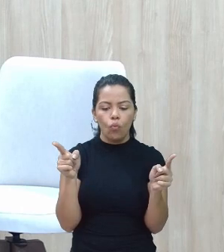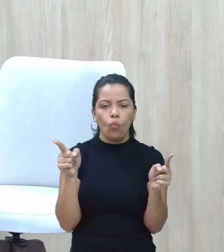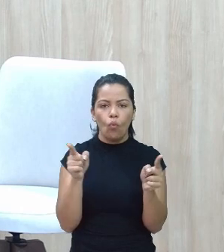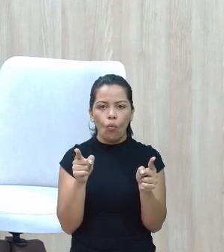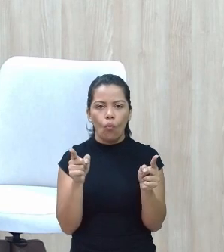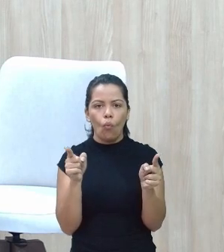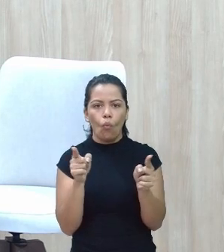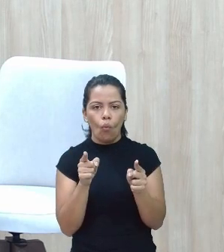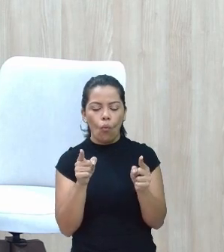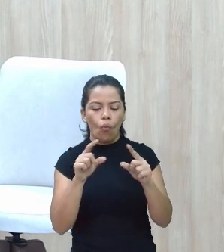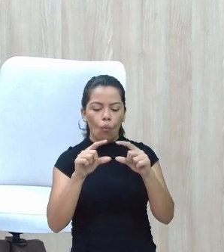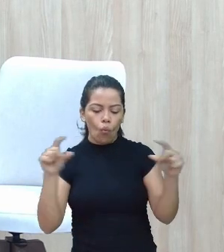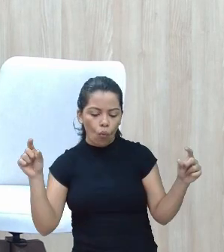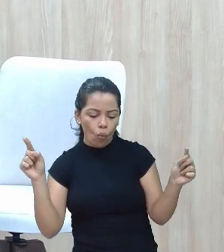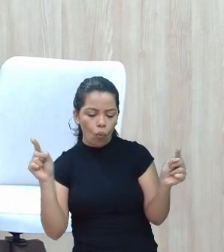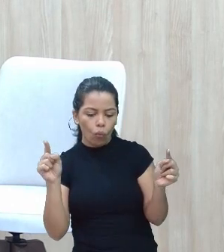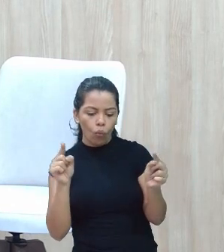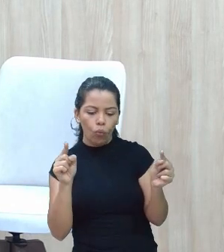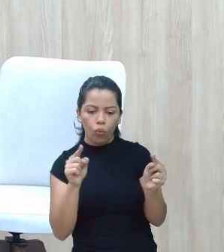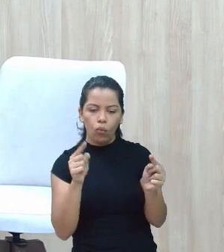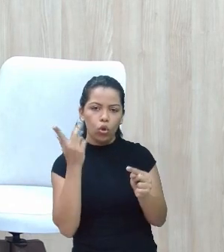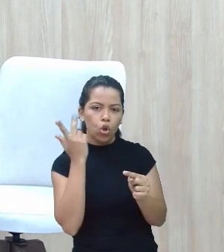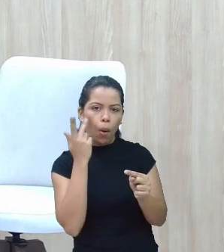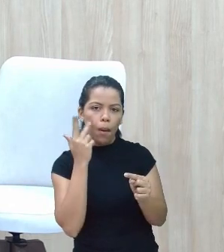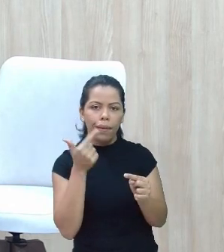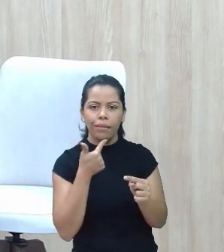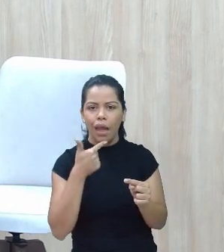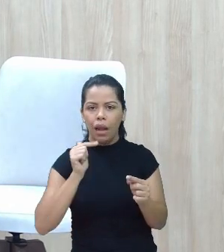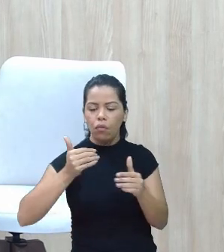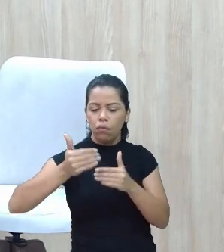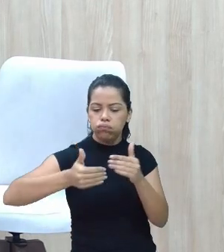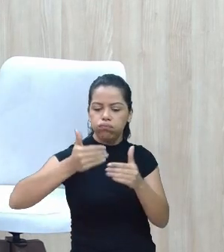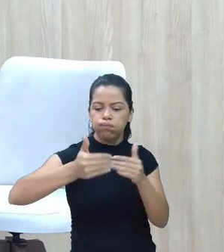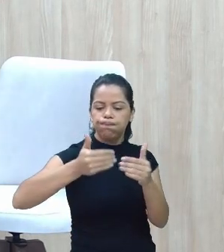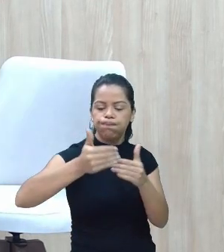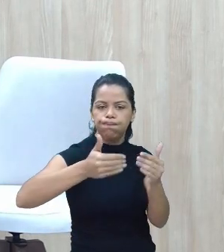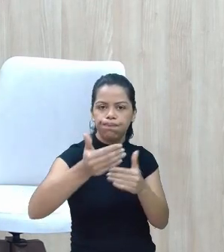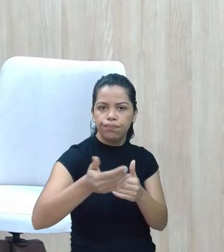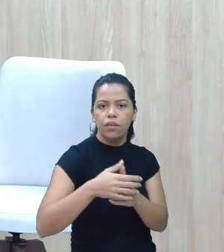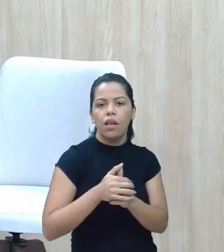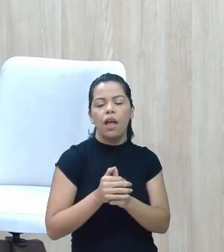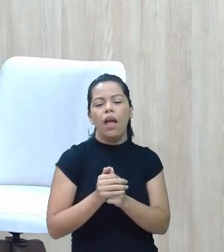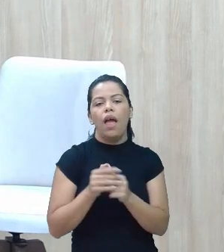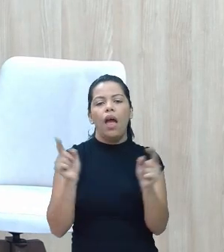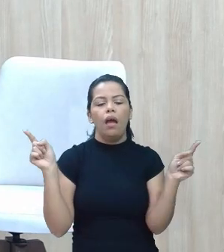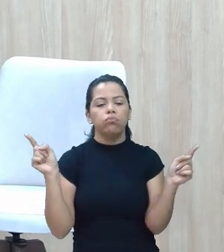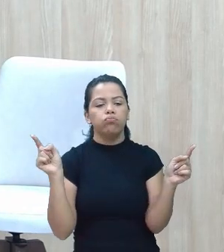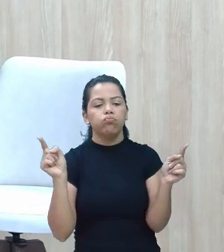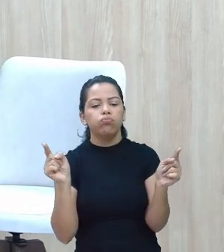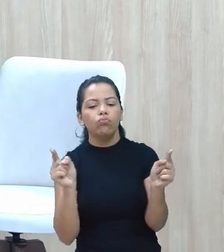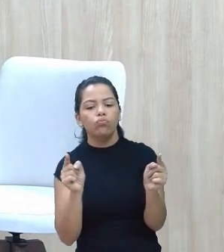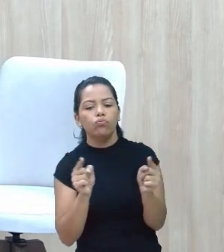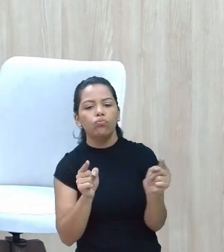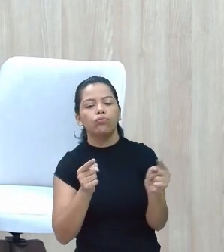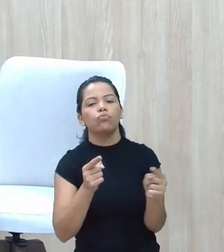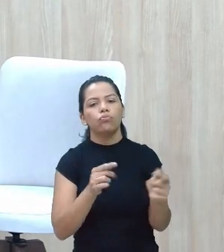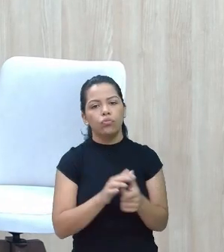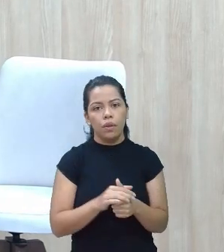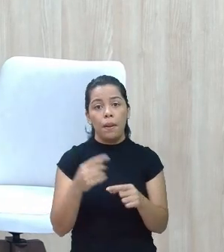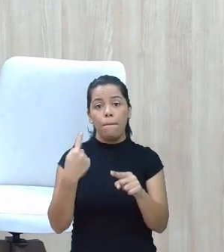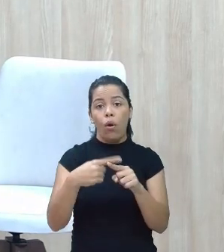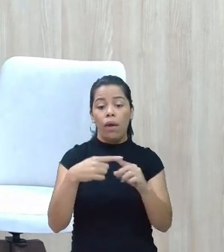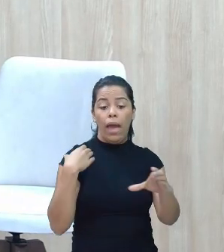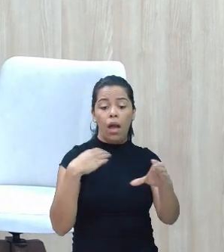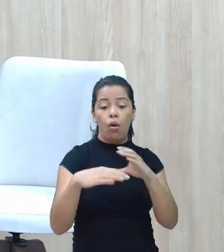Hoje a pessoa fala bora. Eu vi alguém dizendo bó, ou seja, a tendência da língua é falar cada vez menos. Então isso aqui é